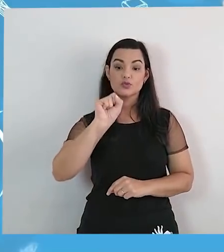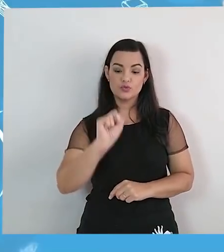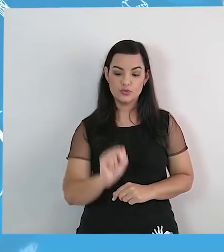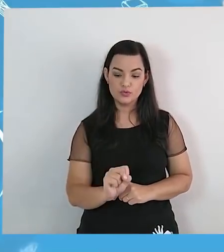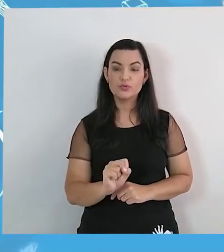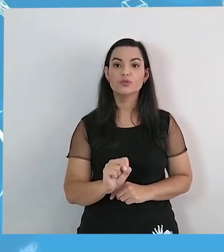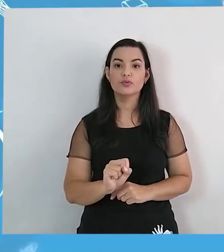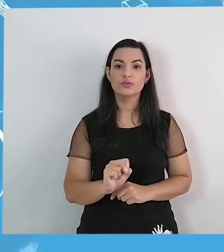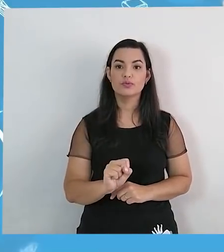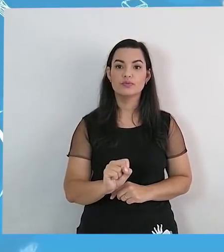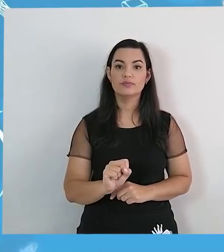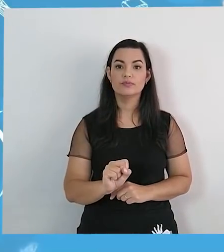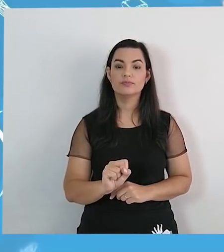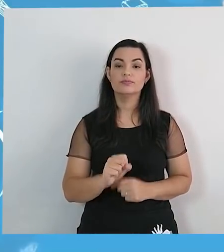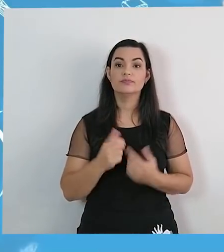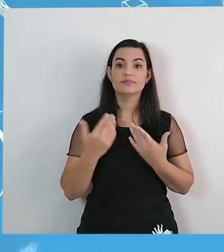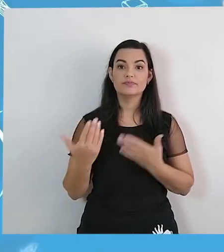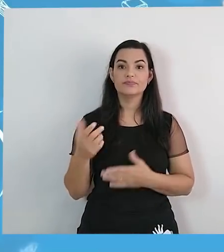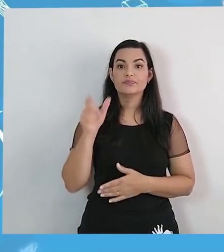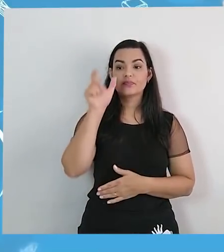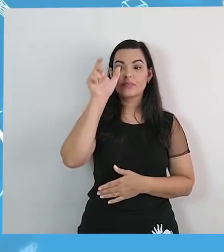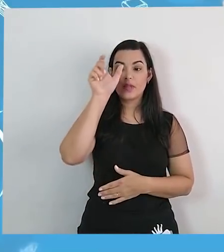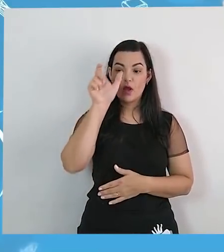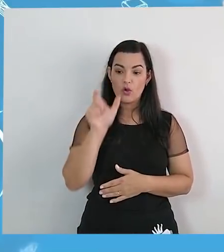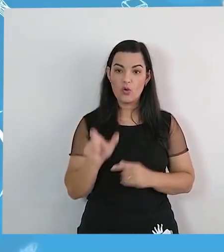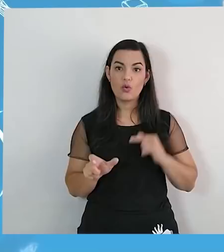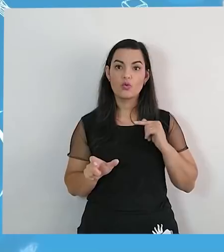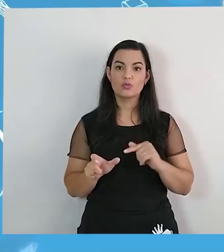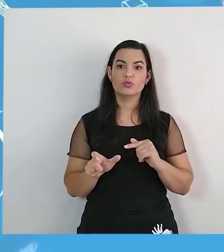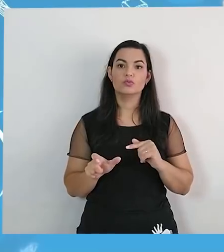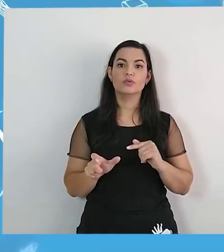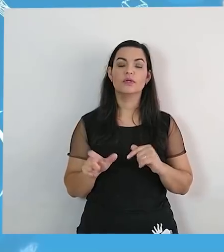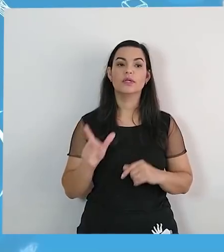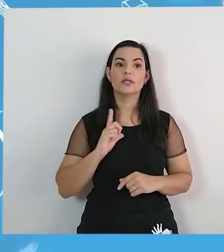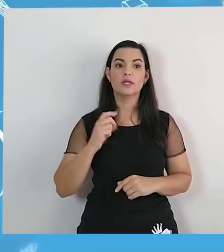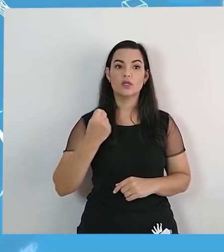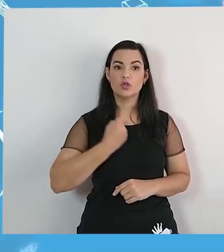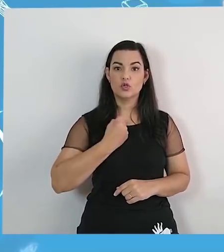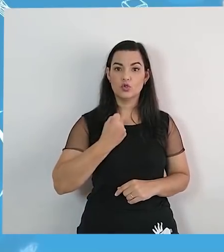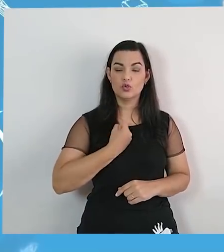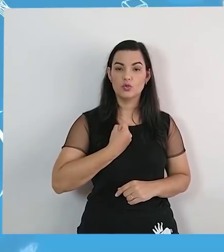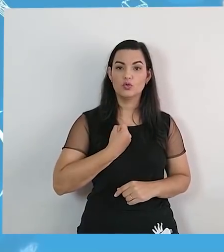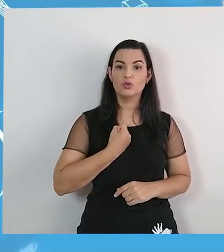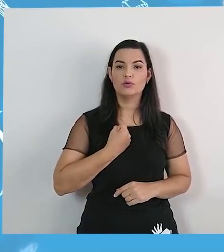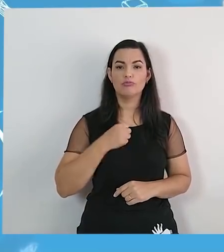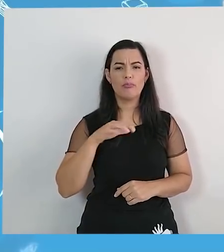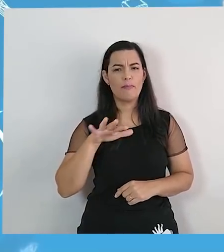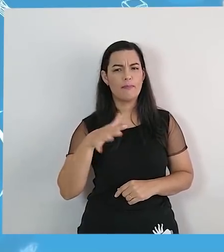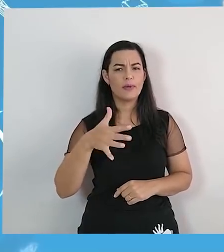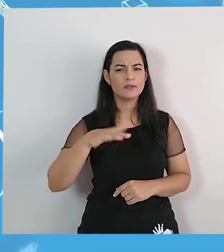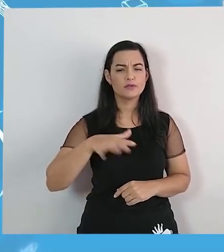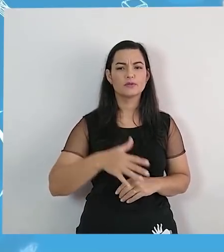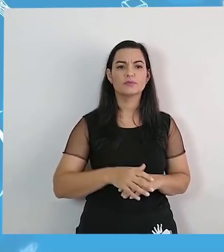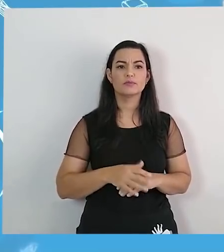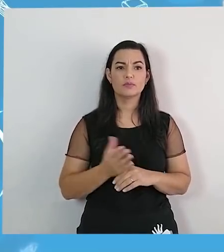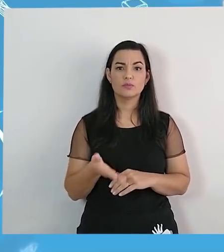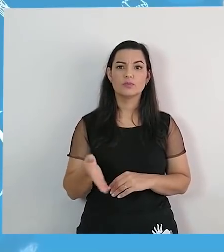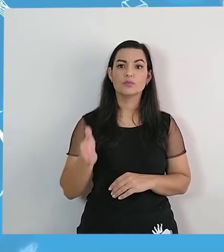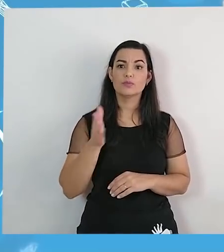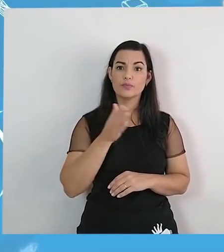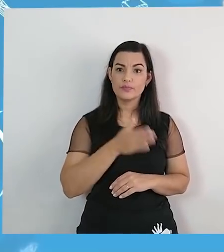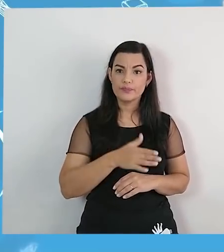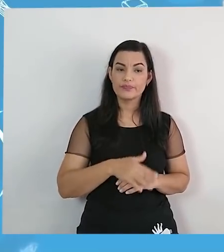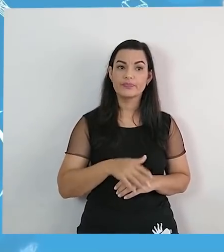sul, nessa coluna da tabela aqui, o número estimado, e deste